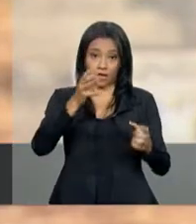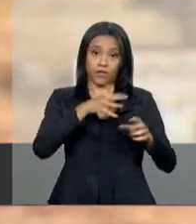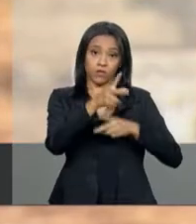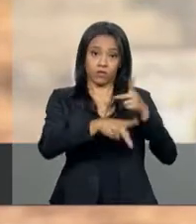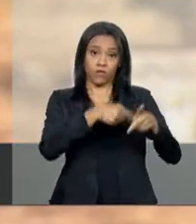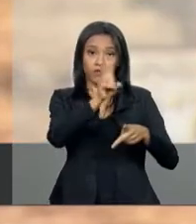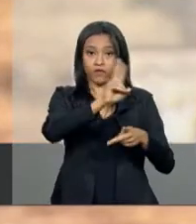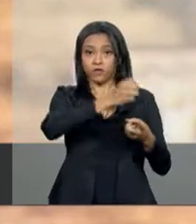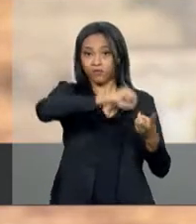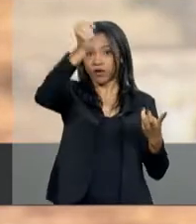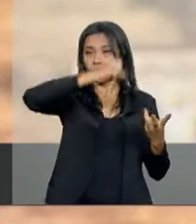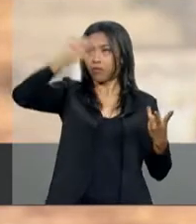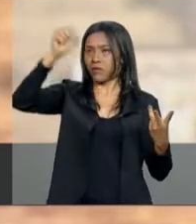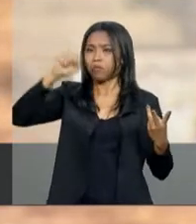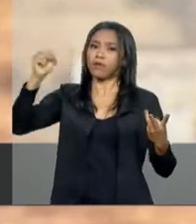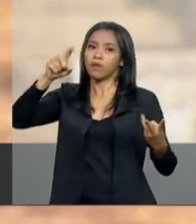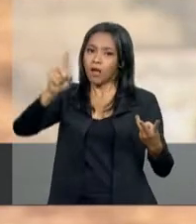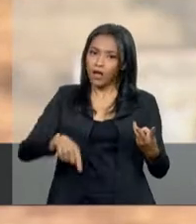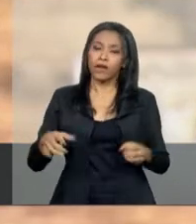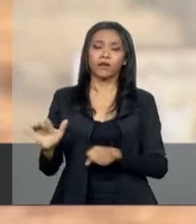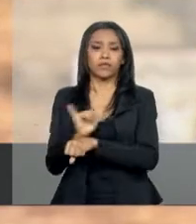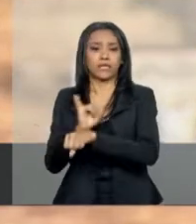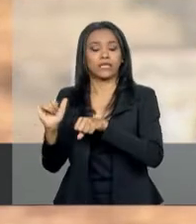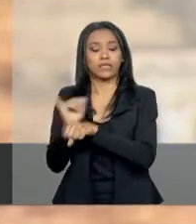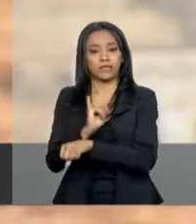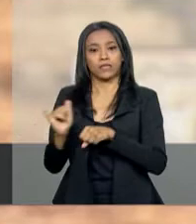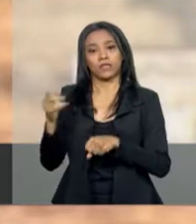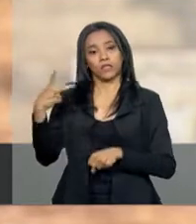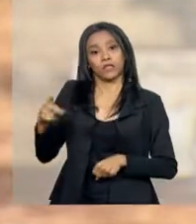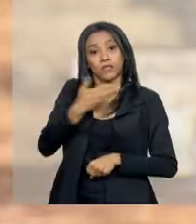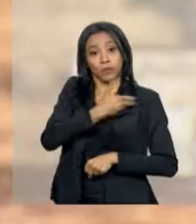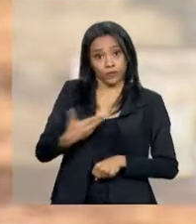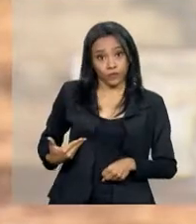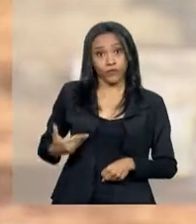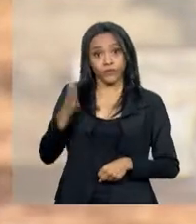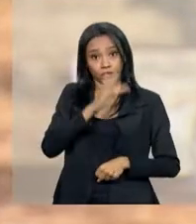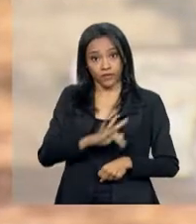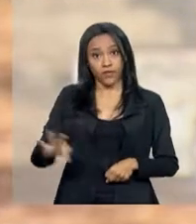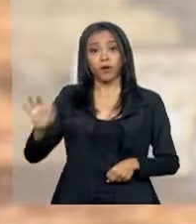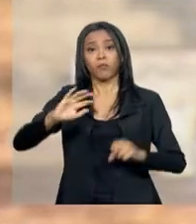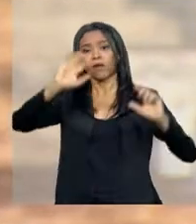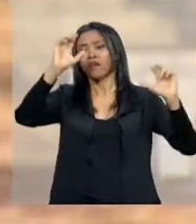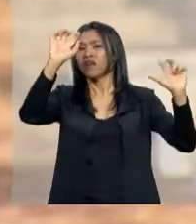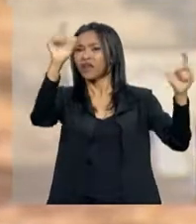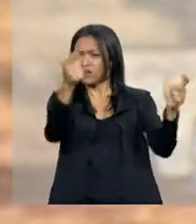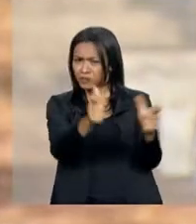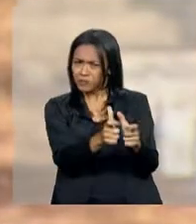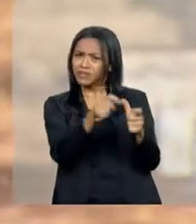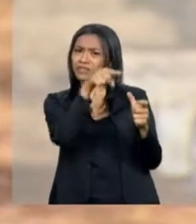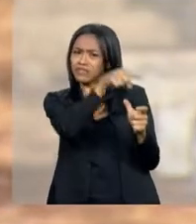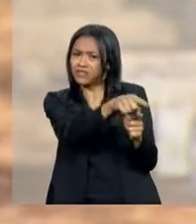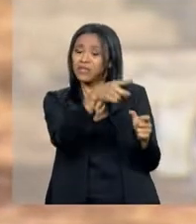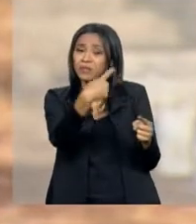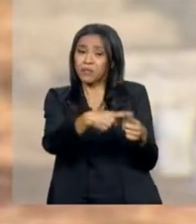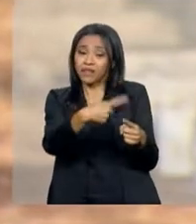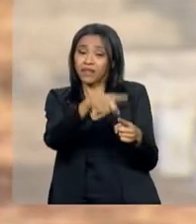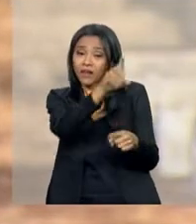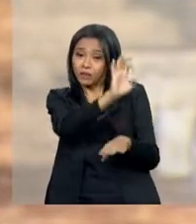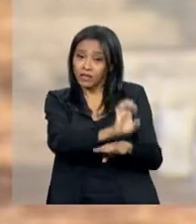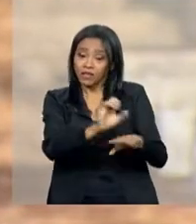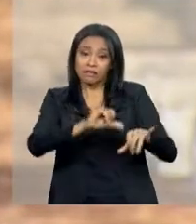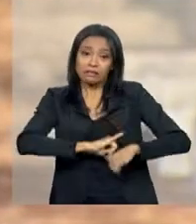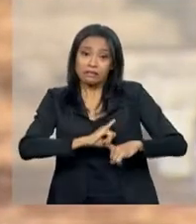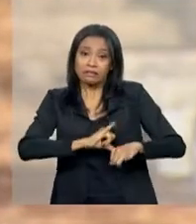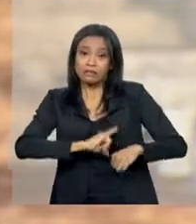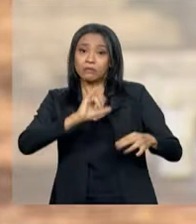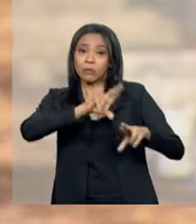imigrantes foi a alternativa encontrada pelo governo federal para desafogar Roraima, estado mais afetado com a chegada dos